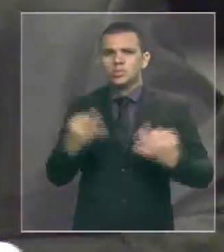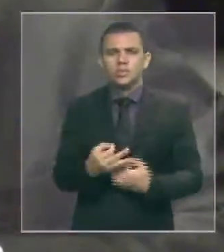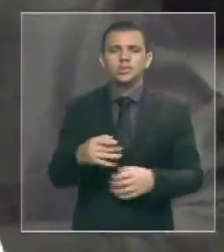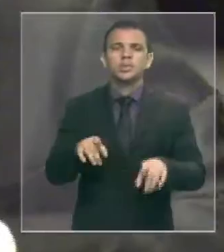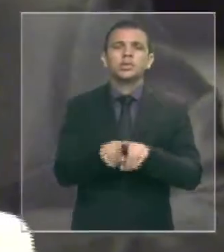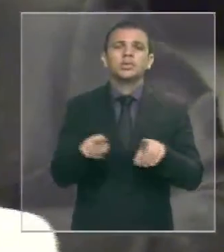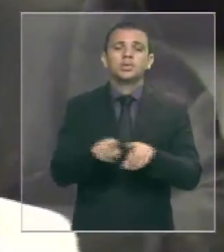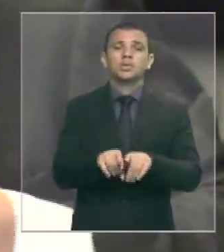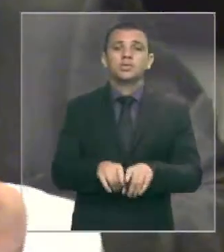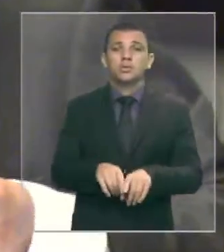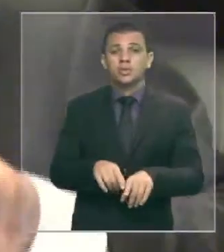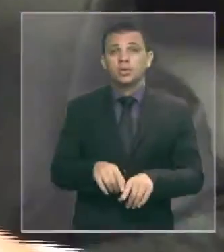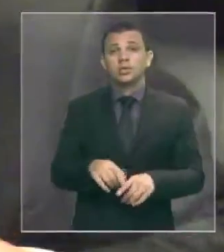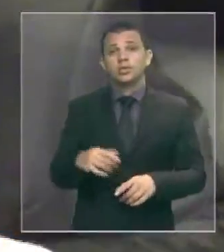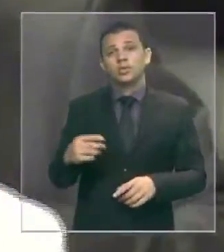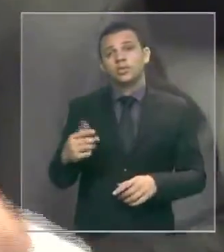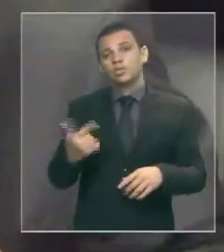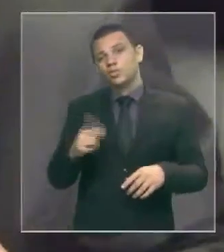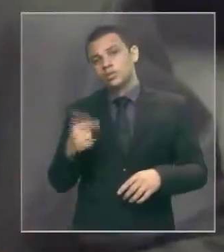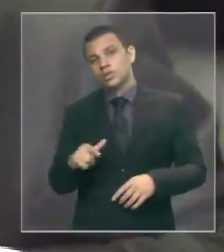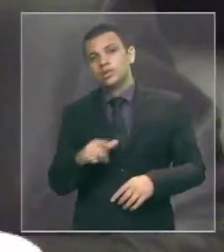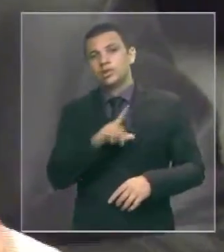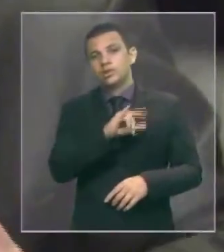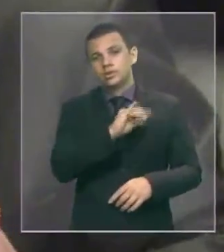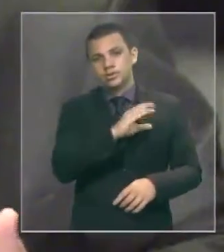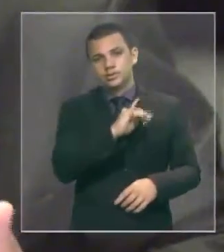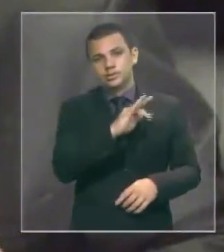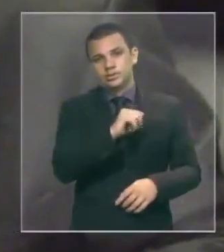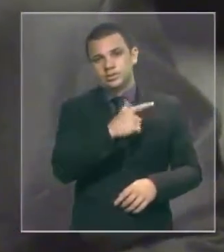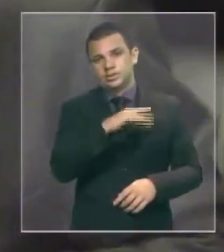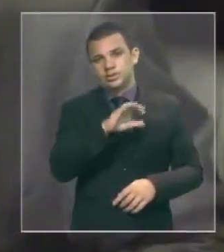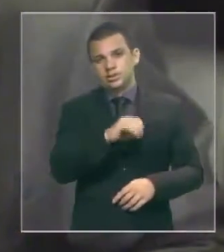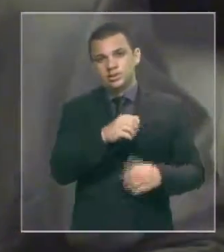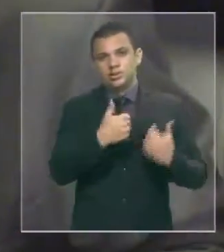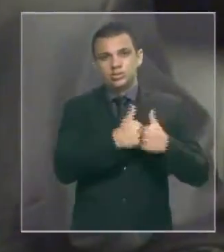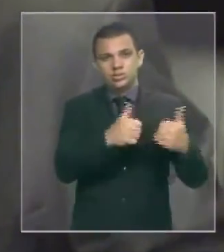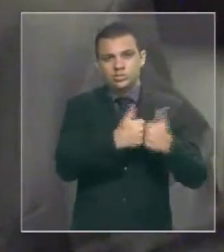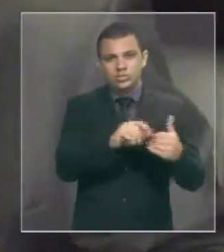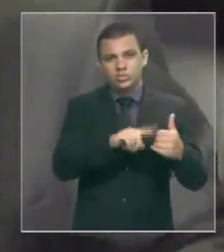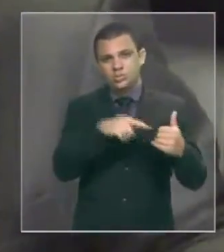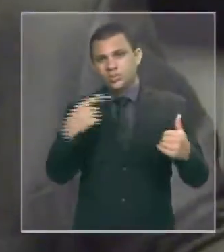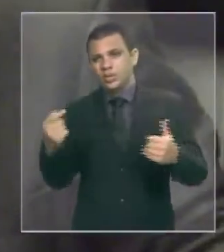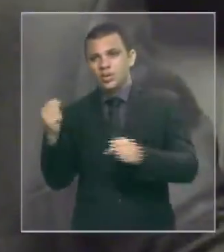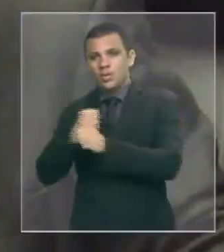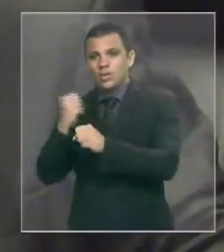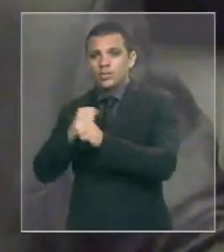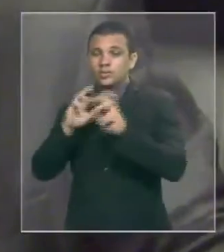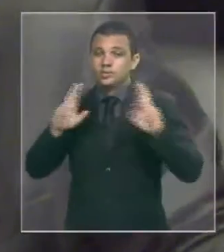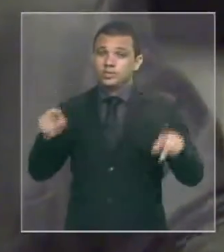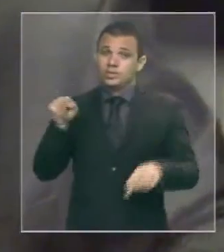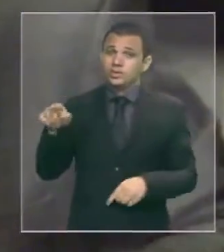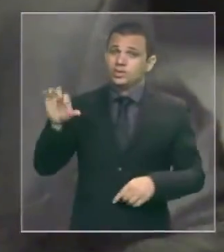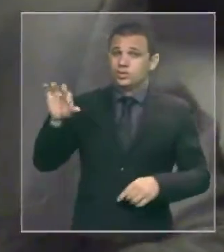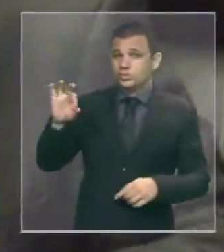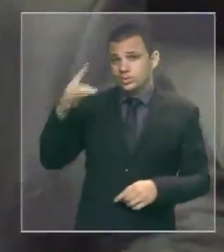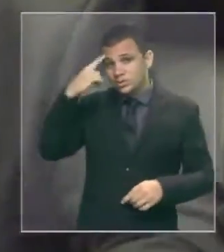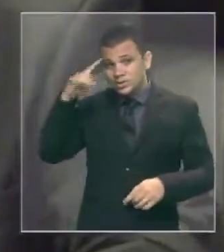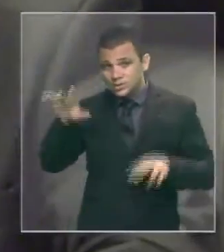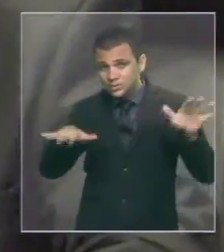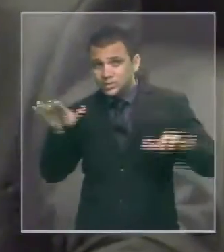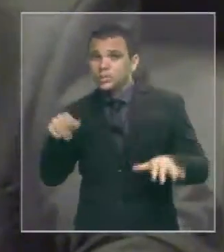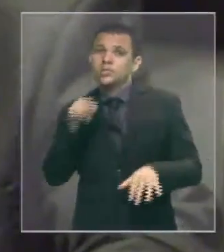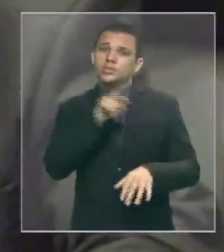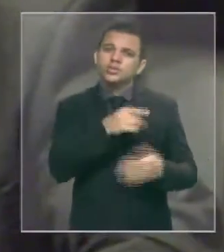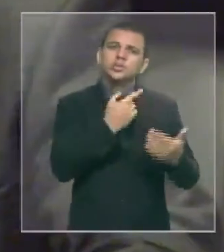se faz uma licitação de uma obra, de uma edificação, que é 90 dias, ou seja, o prazo mais ou menos você faz, porque exige estudo, existe